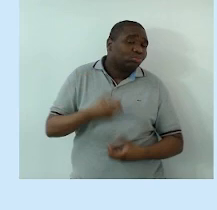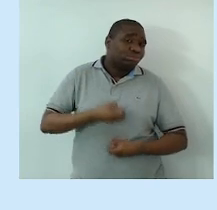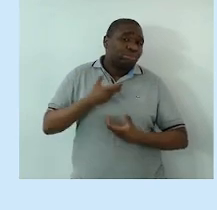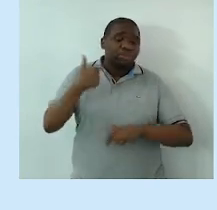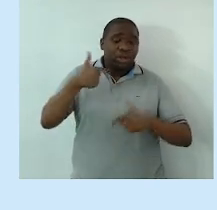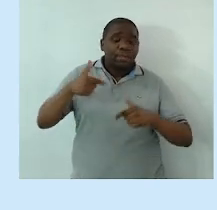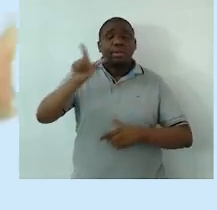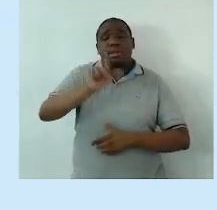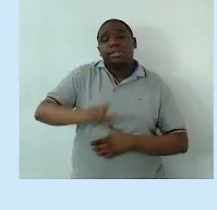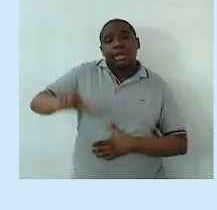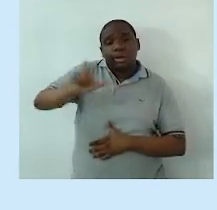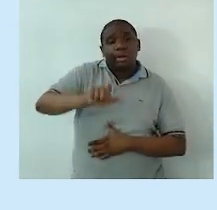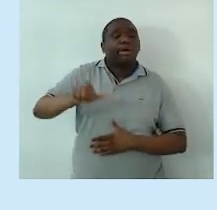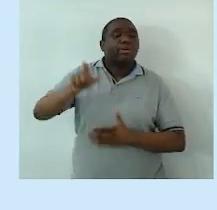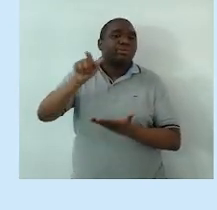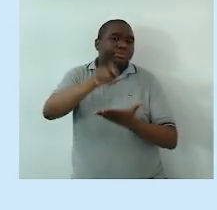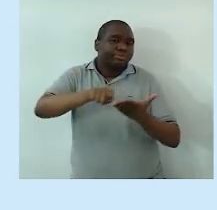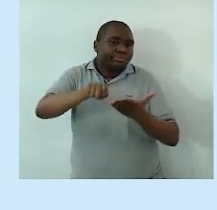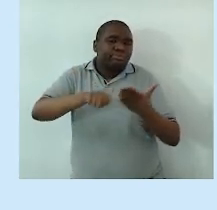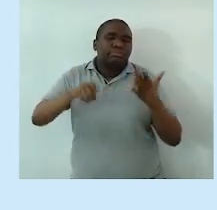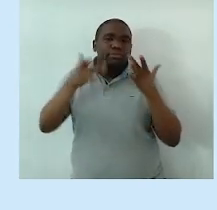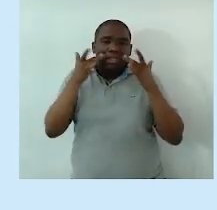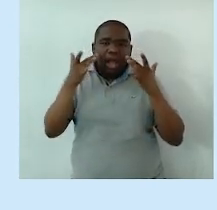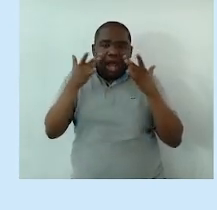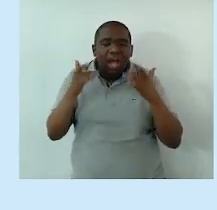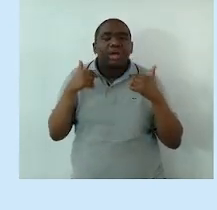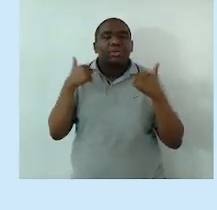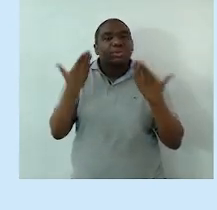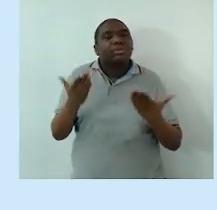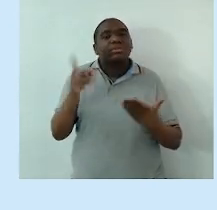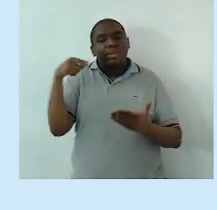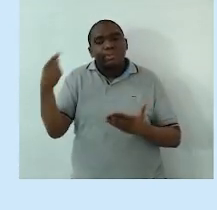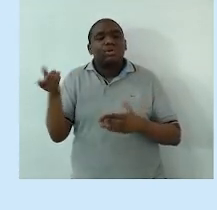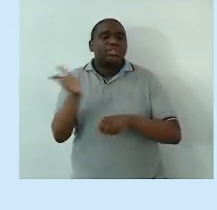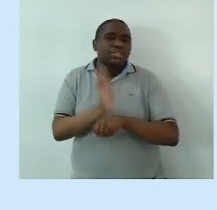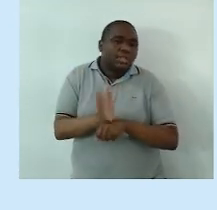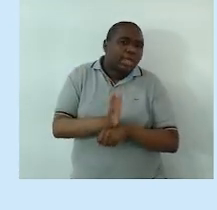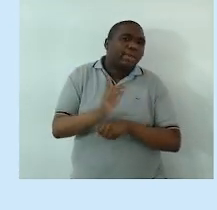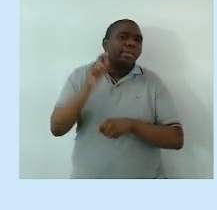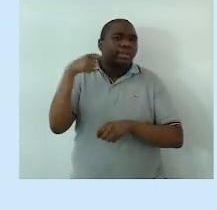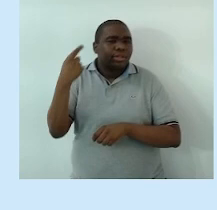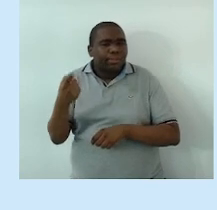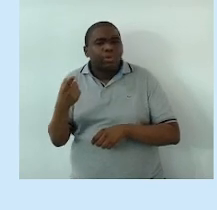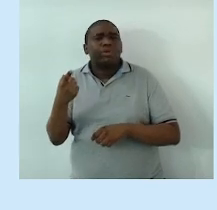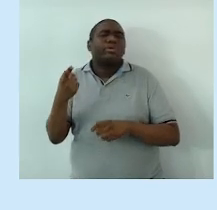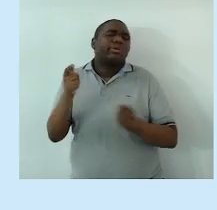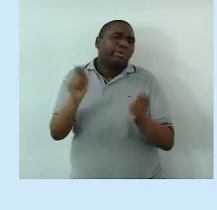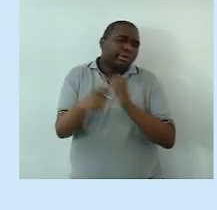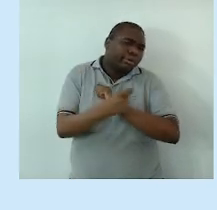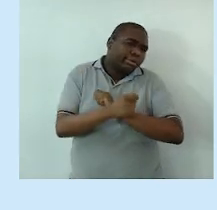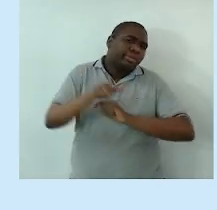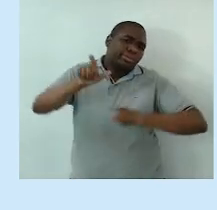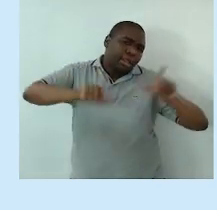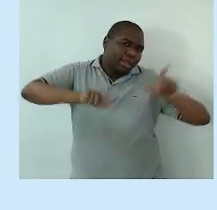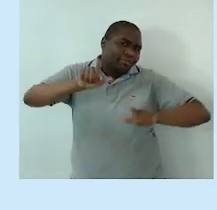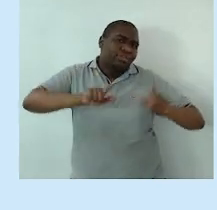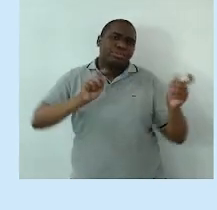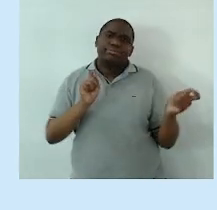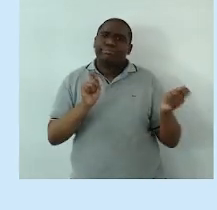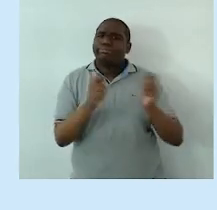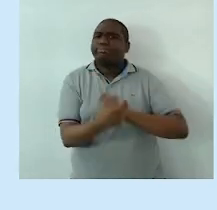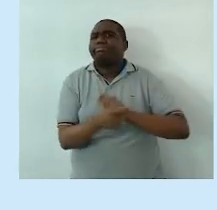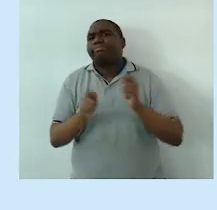literária, escrever uma peça de teatro, né, e daí vai para o cinema, vai para a televisão, enfim, ela pode se adaptar em